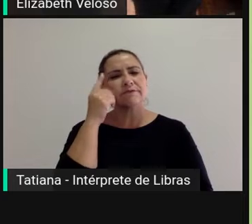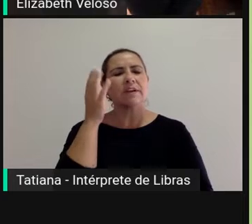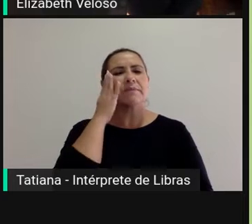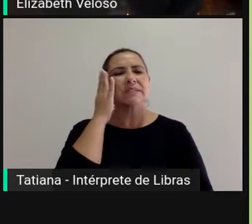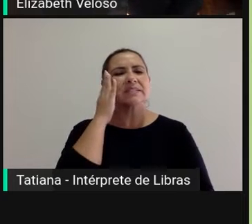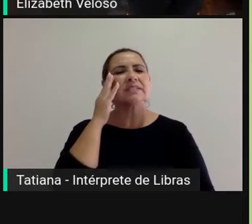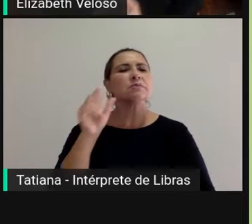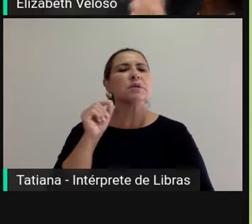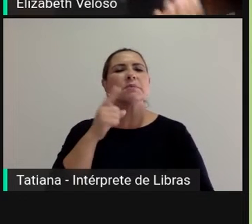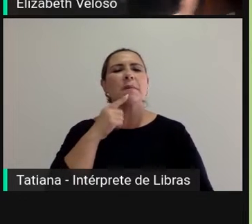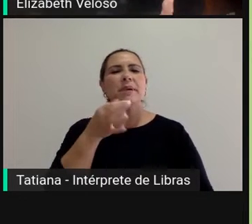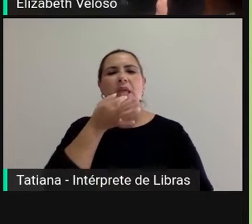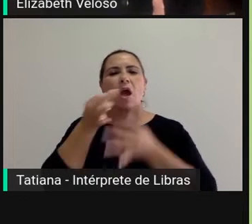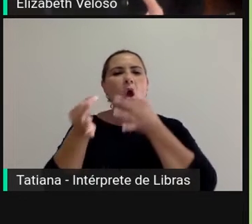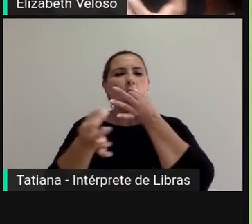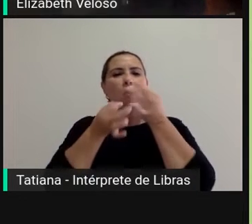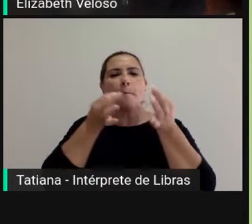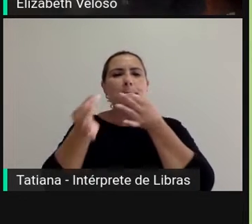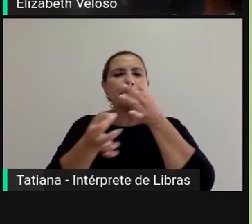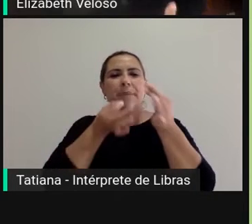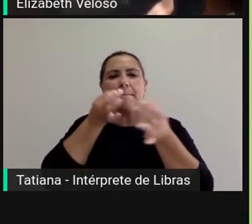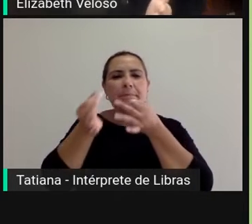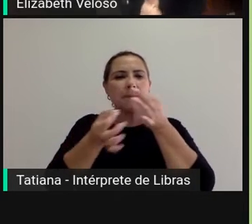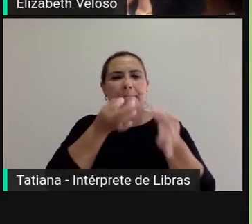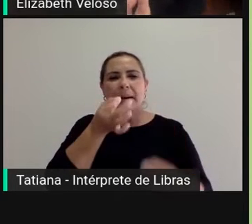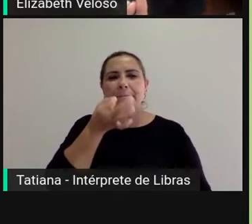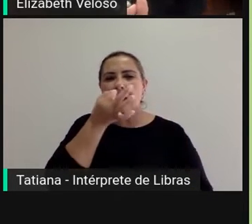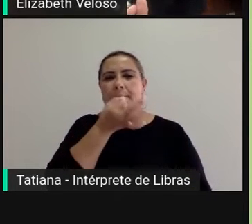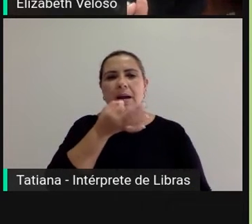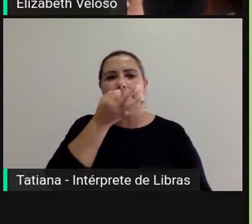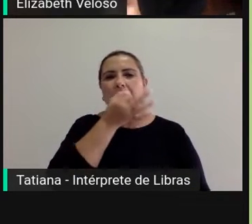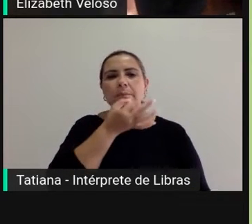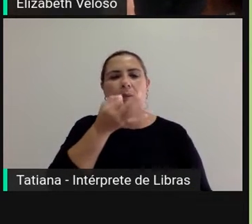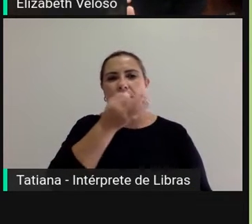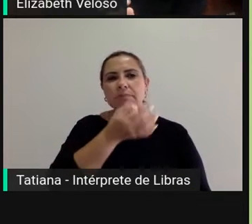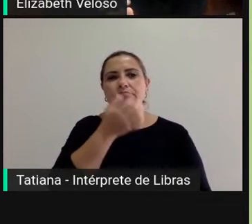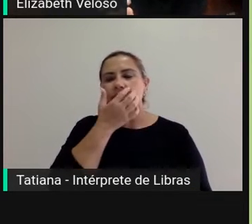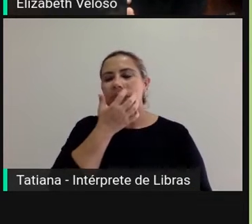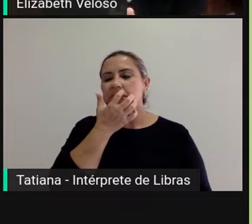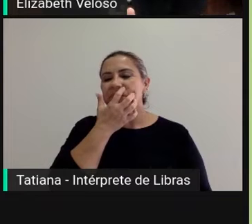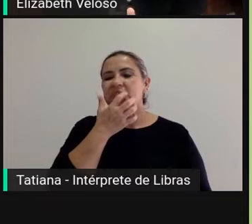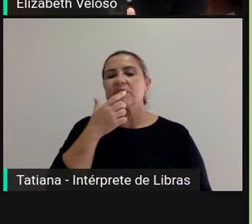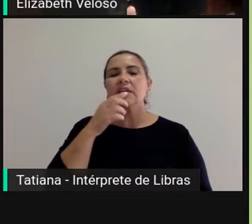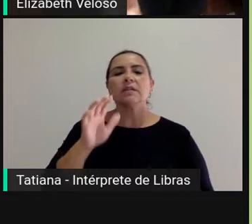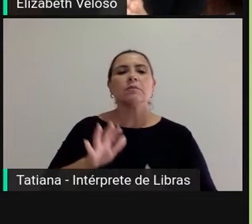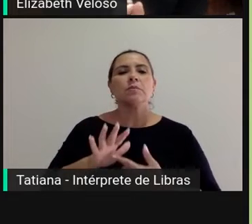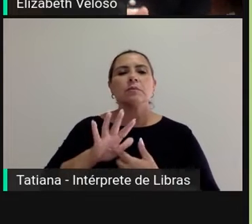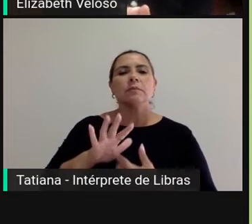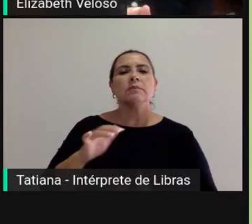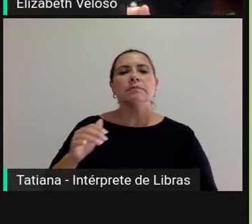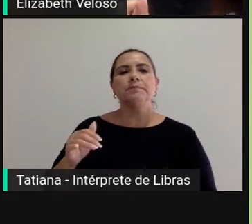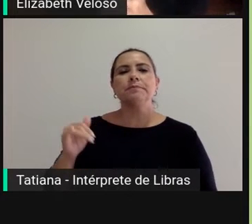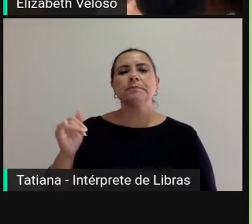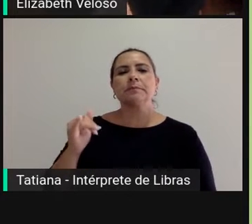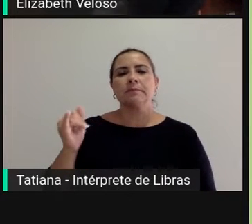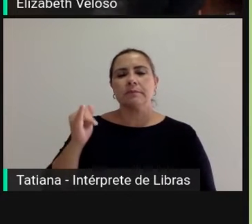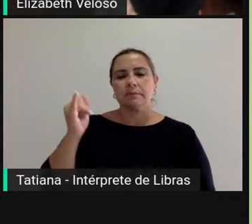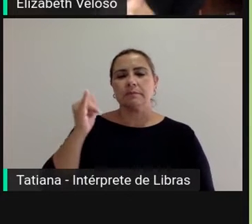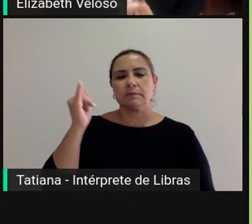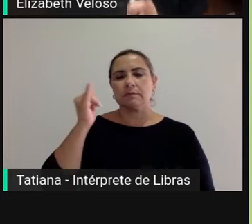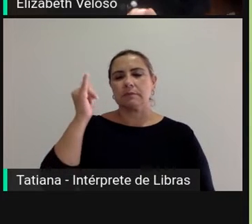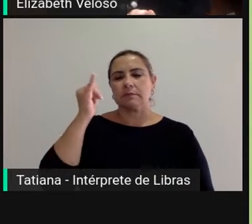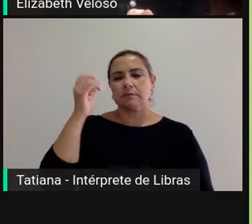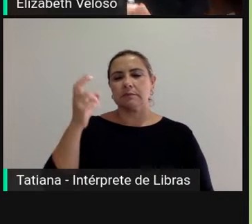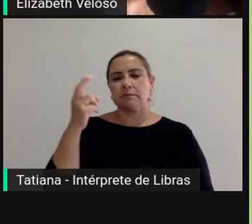os discursos, né, conforme a própria teoria, a academia, eles expressam valores, né? E esses valores, eles